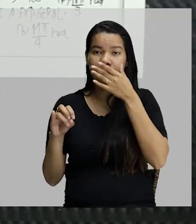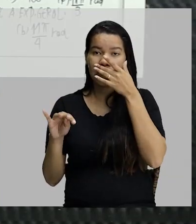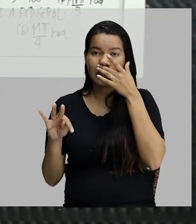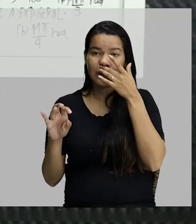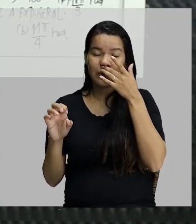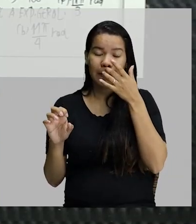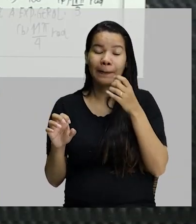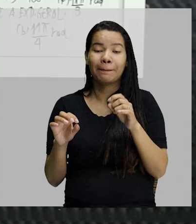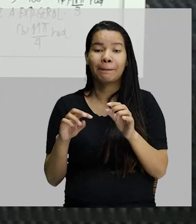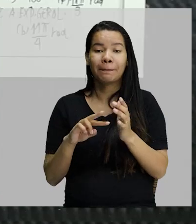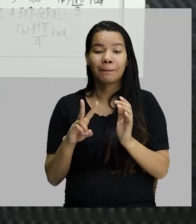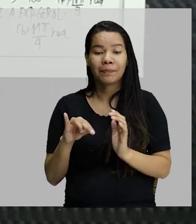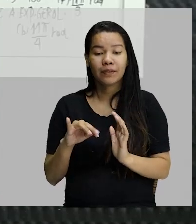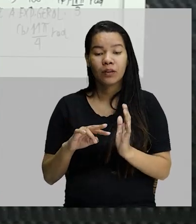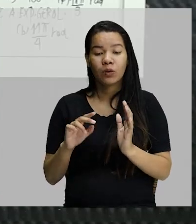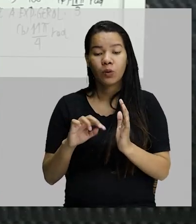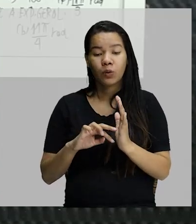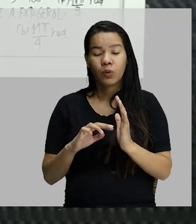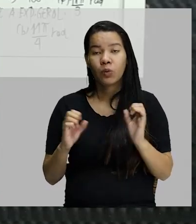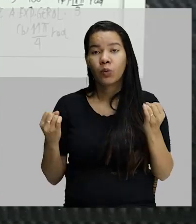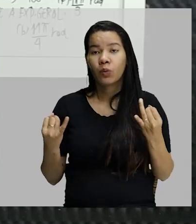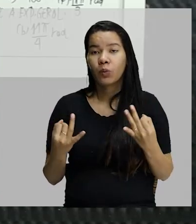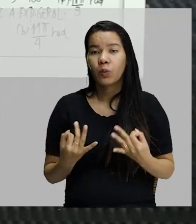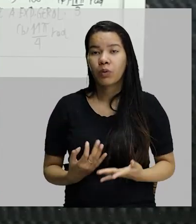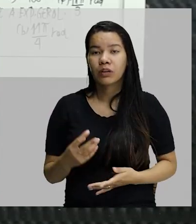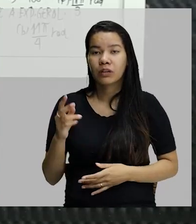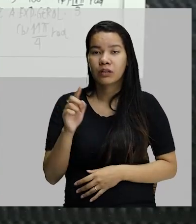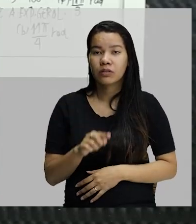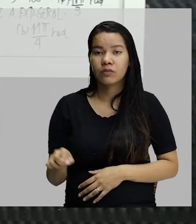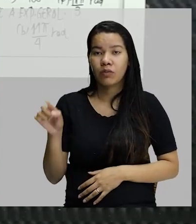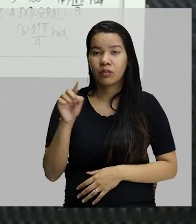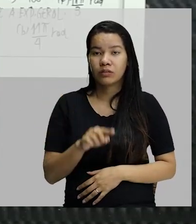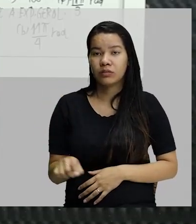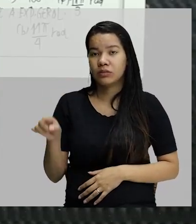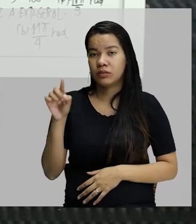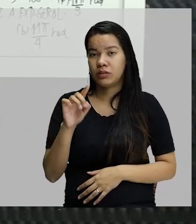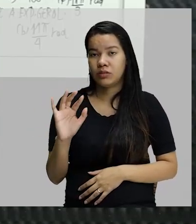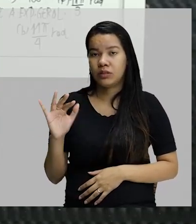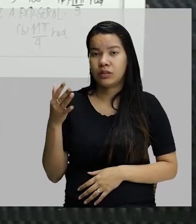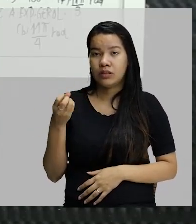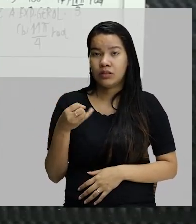quantas voltas esse arco deu. Tá? Então, se você dividir